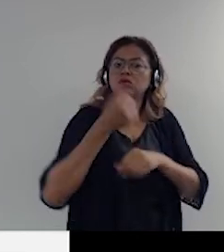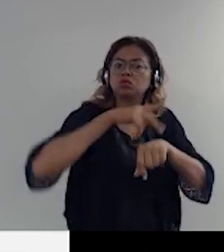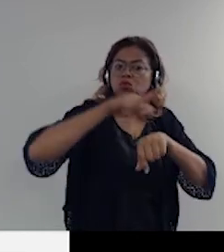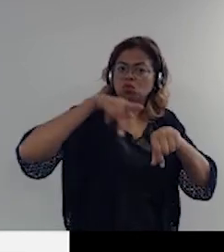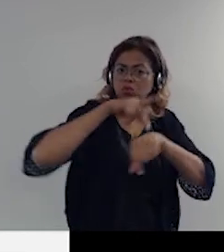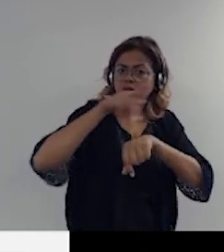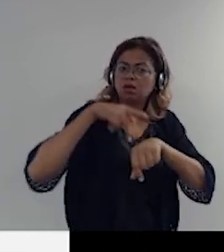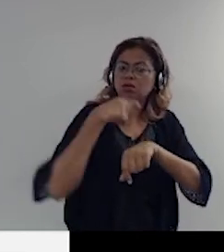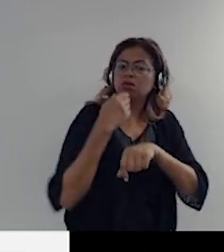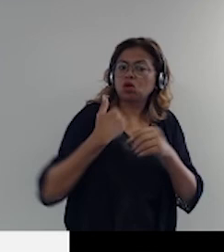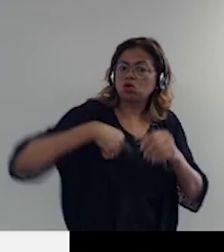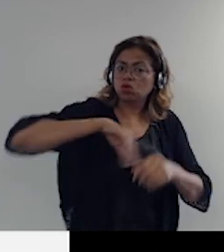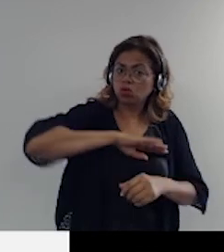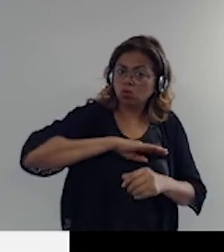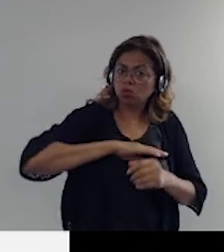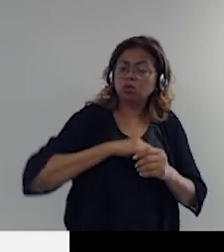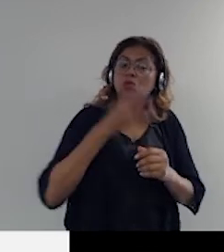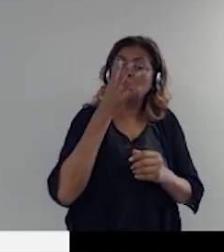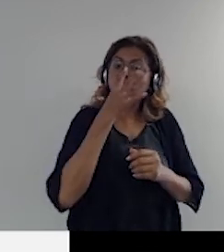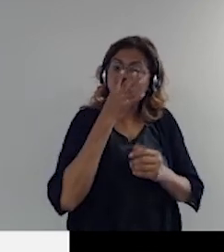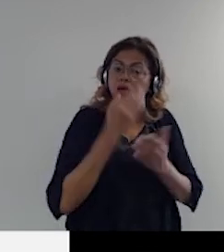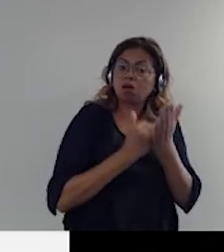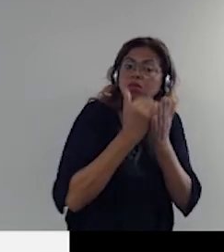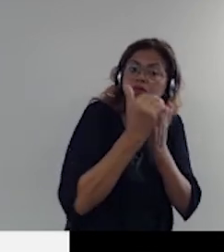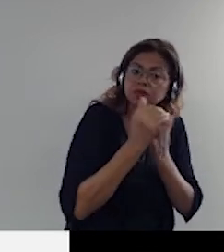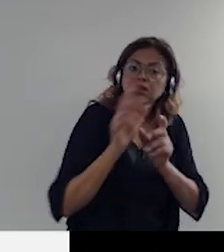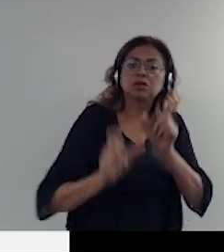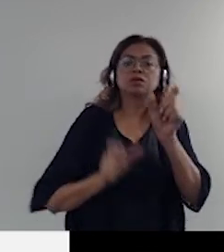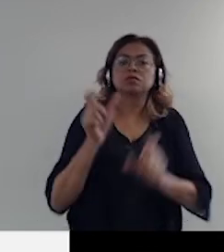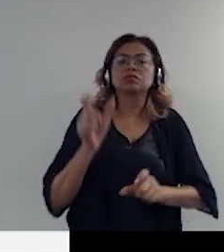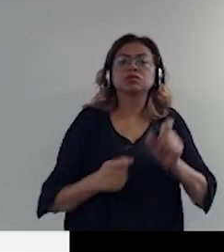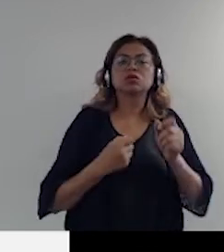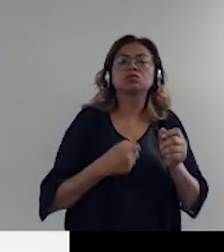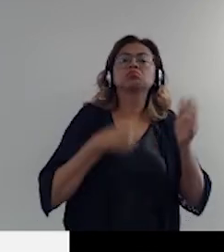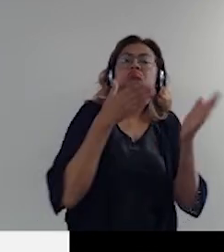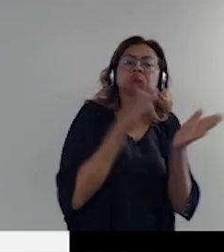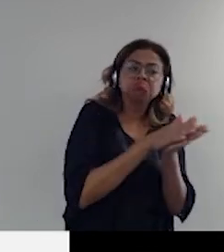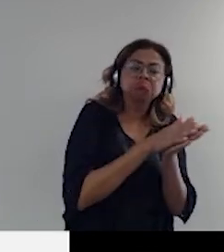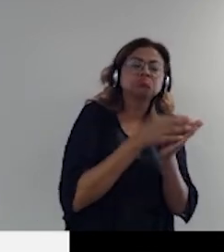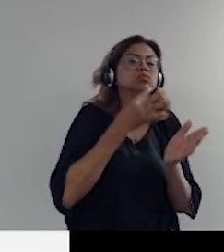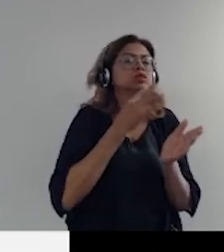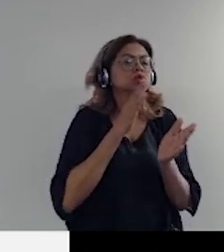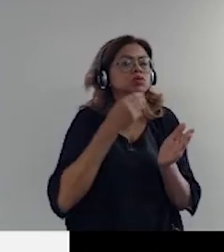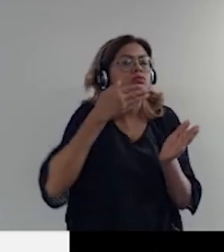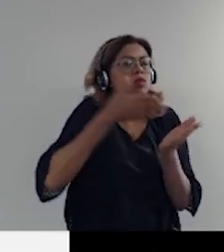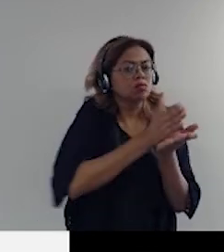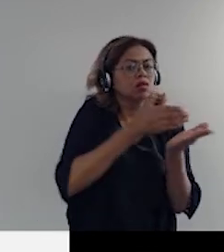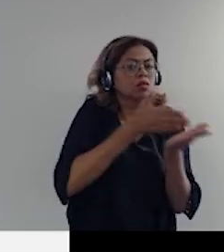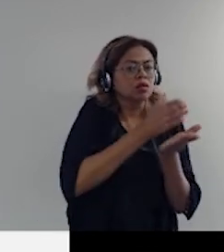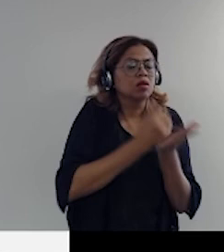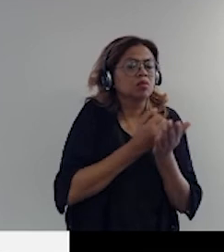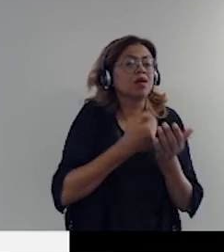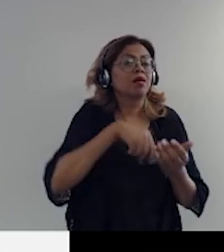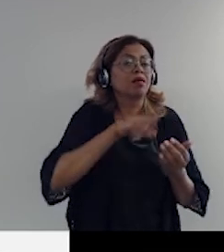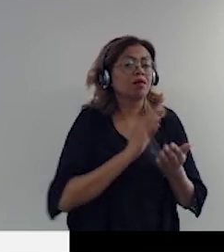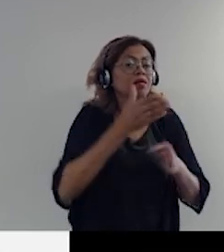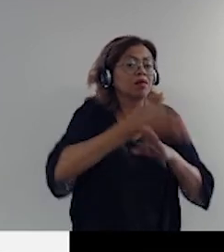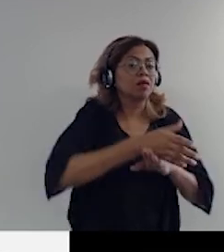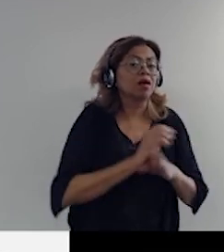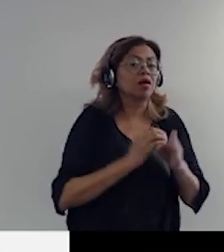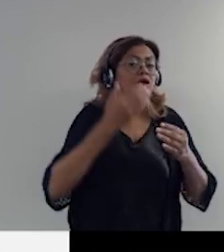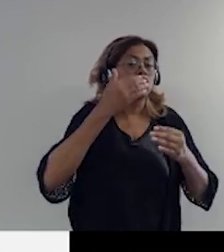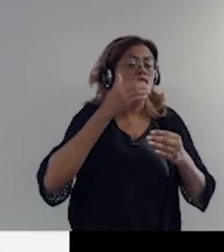Então, a gente está começando a ver as pessoas físicas apostarem no mercado de ações para guardar sua poupança, e